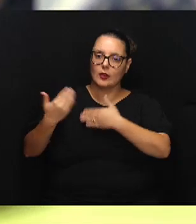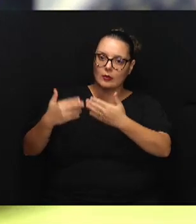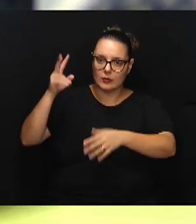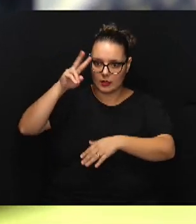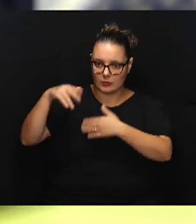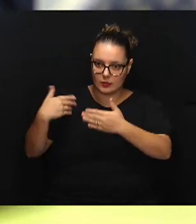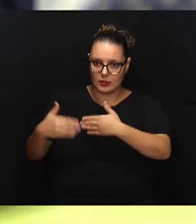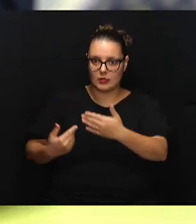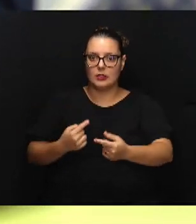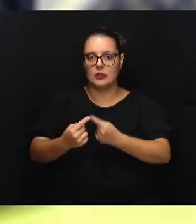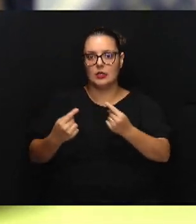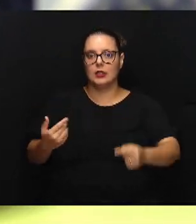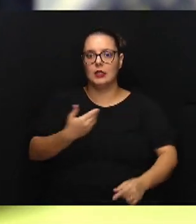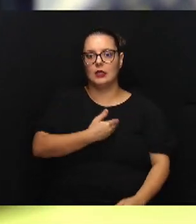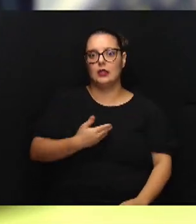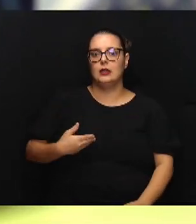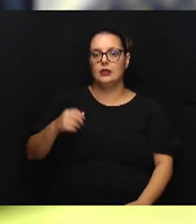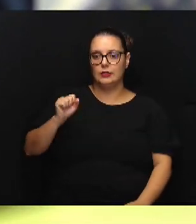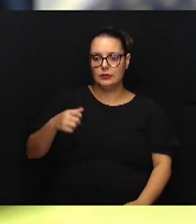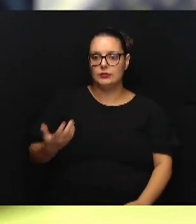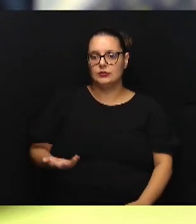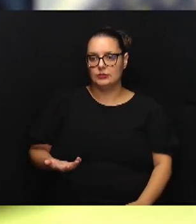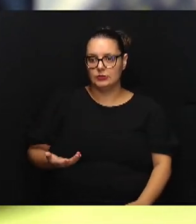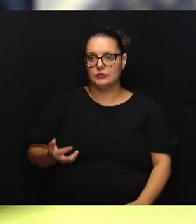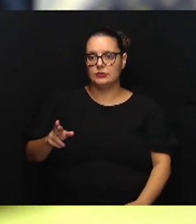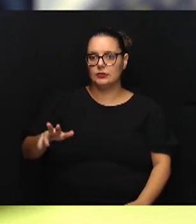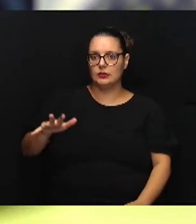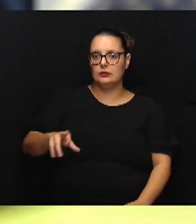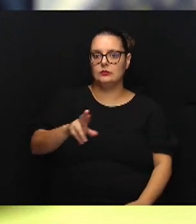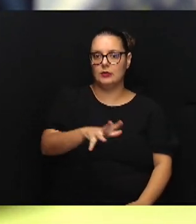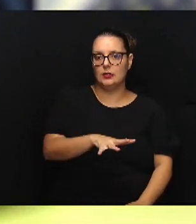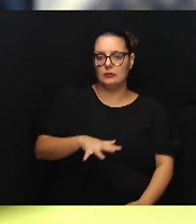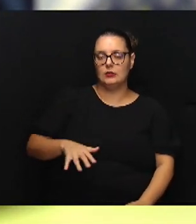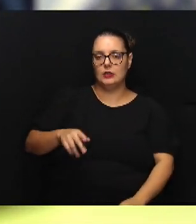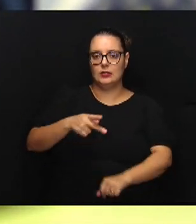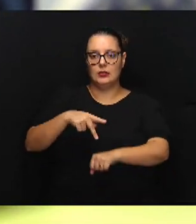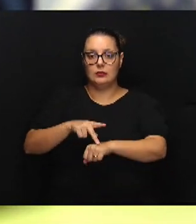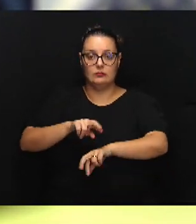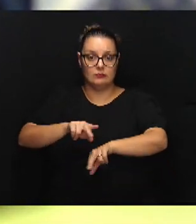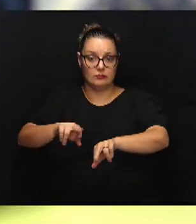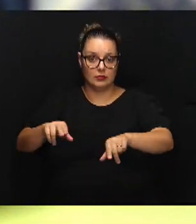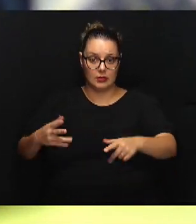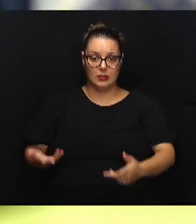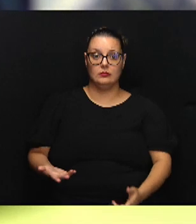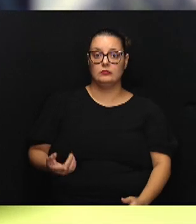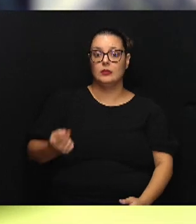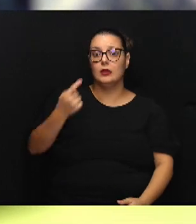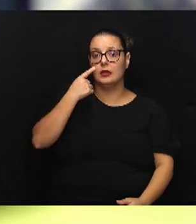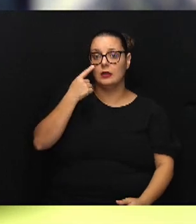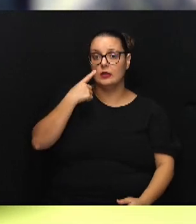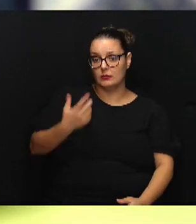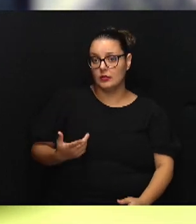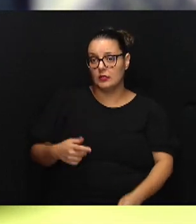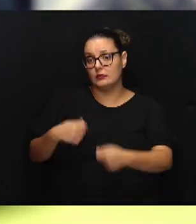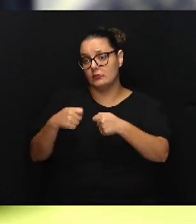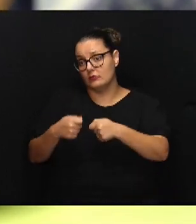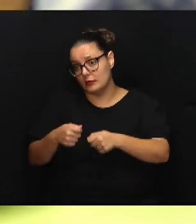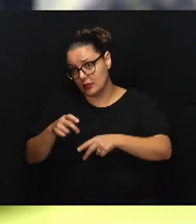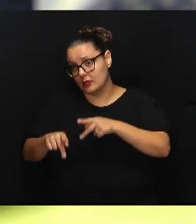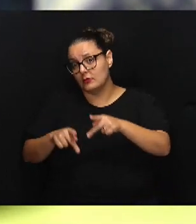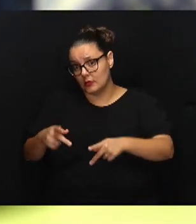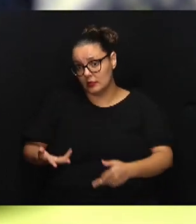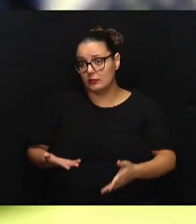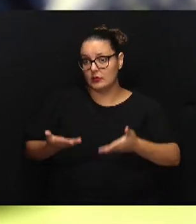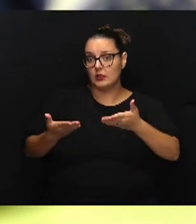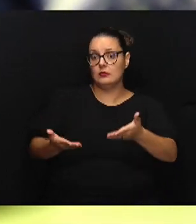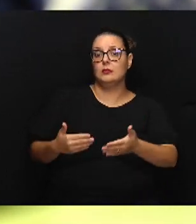cada governo, sim, na sua regionalidade, nesse país tão diverso, observar as necessidades do seu povo e estabelecer